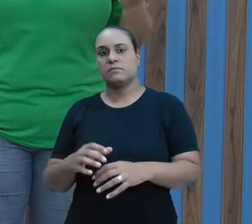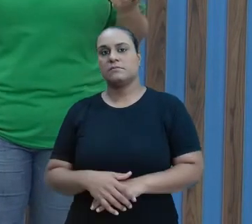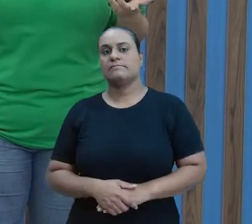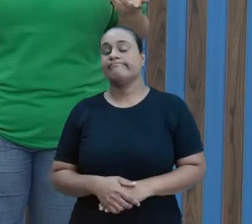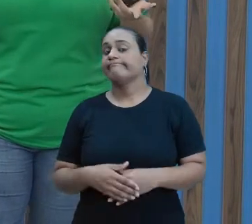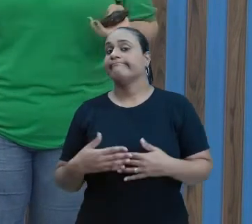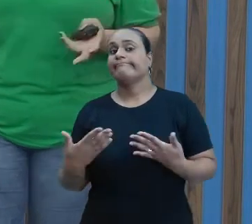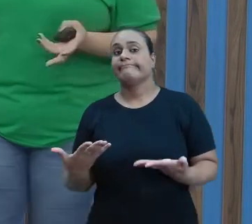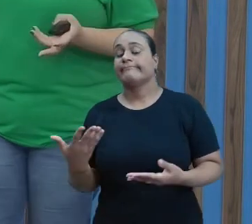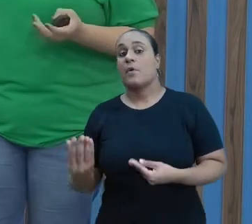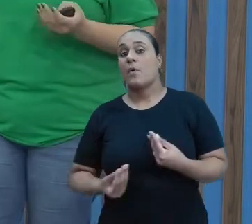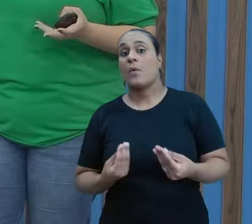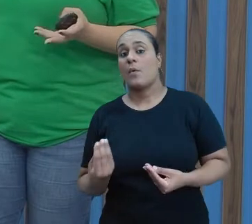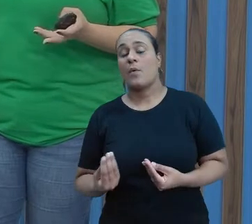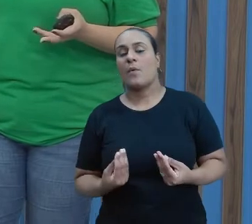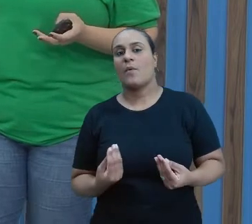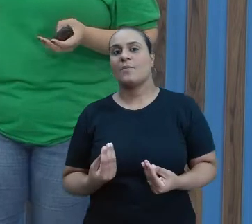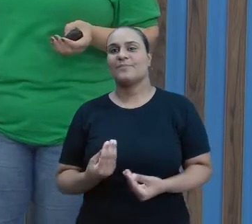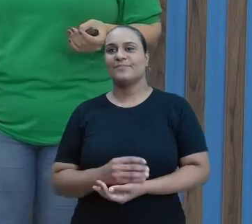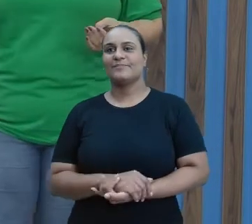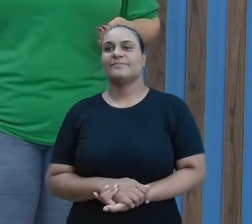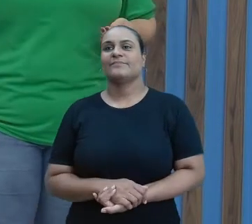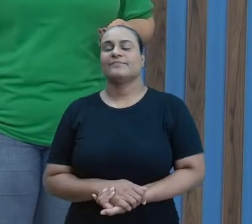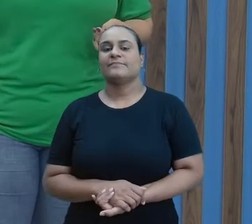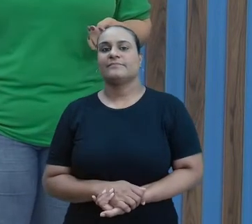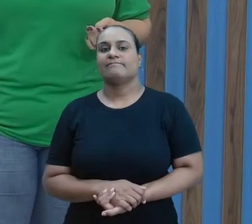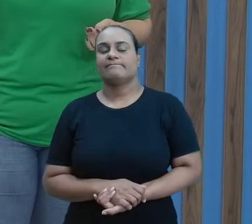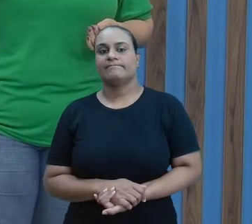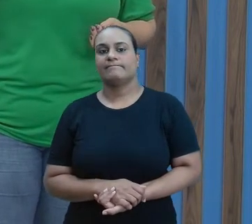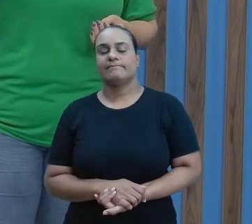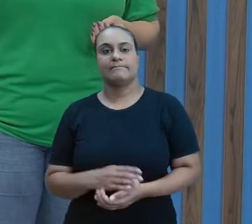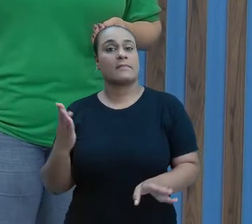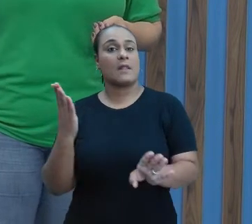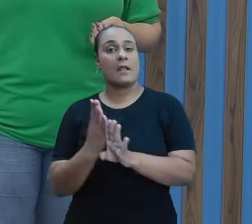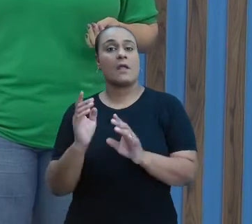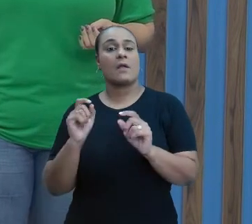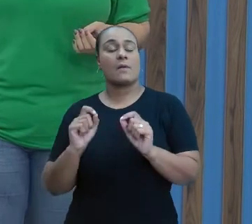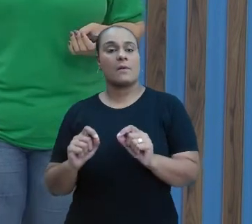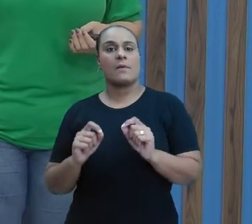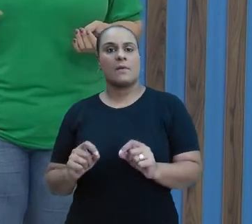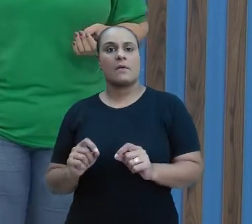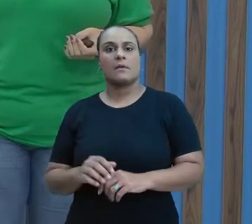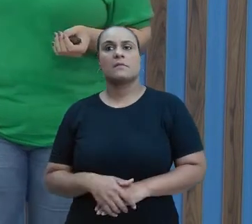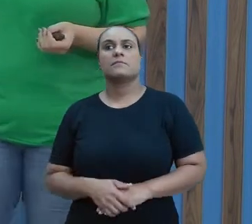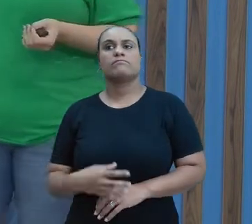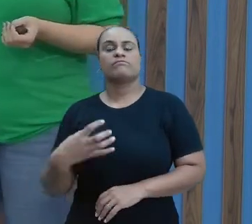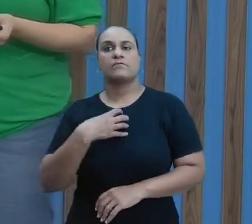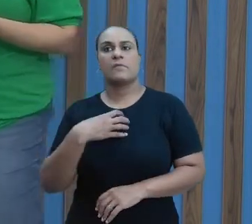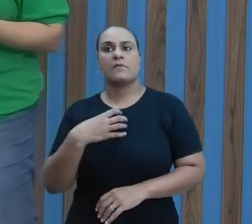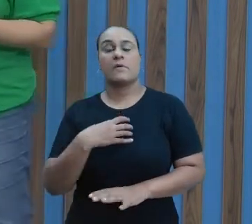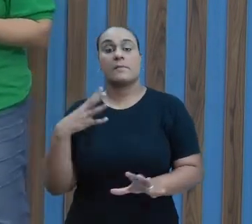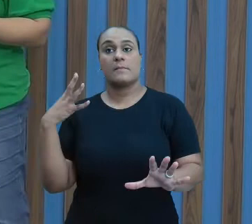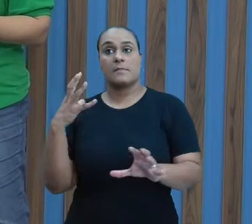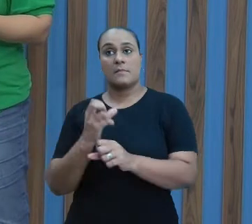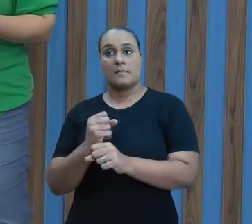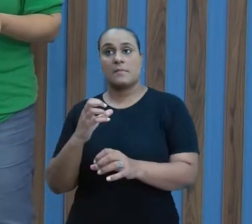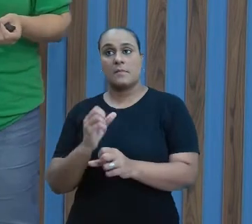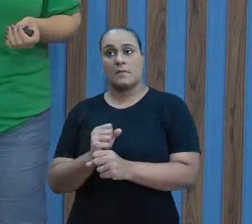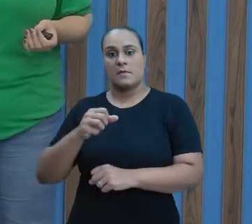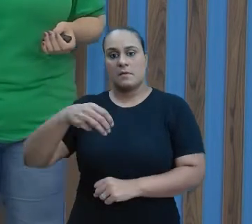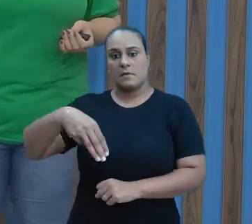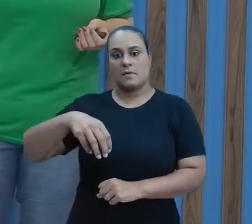isso vai ficar, professora? Como é que foi isso? Eles acharam aí uma forma de calcular